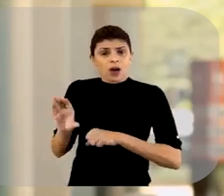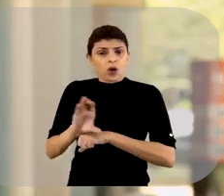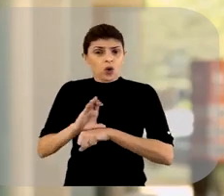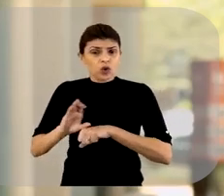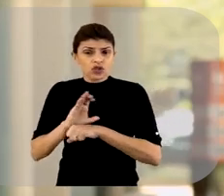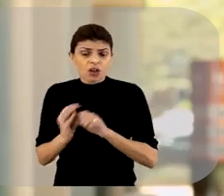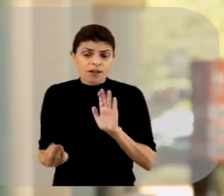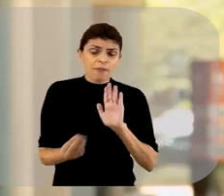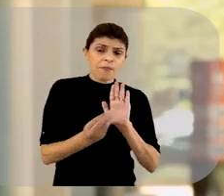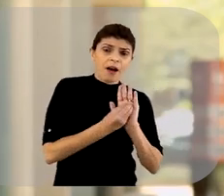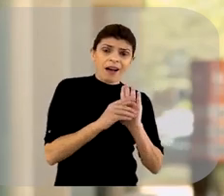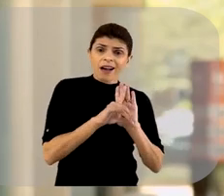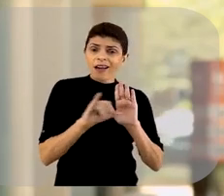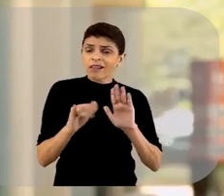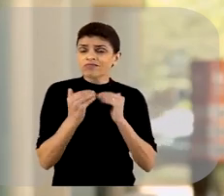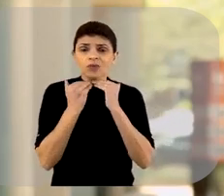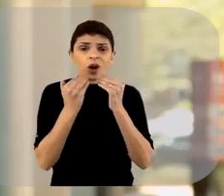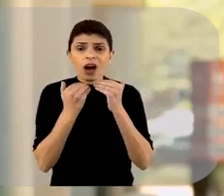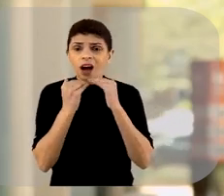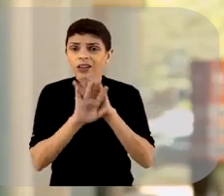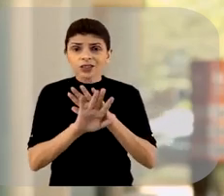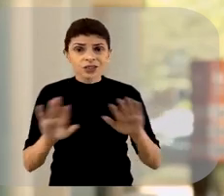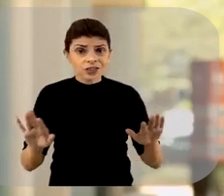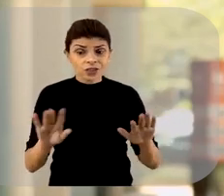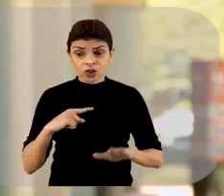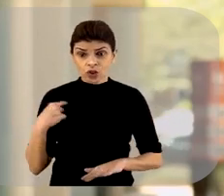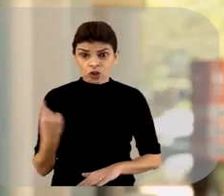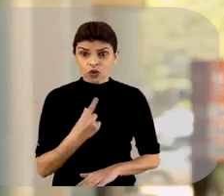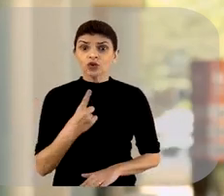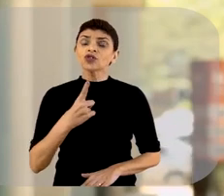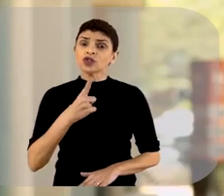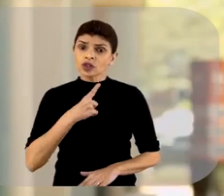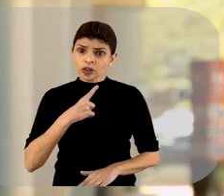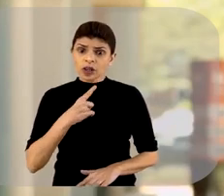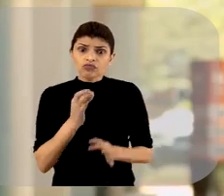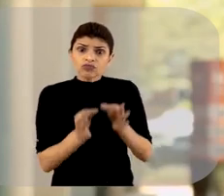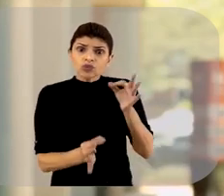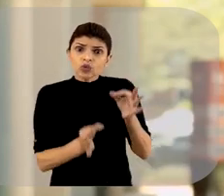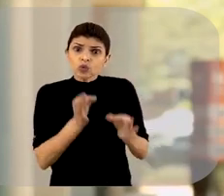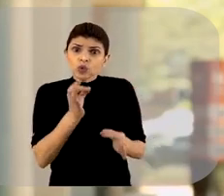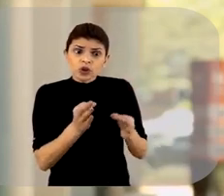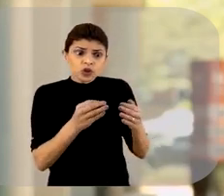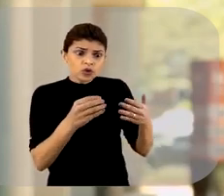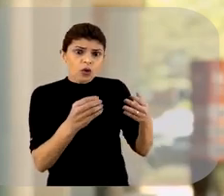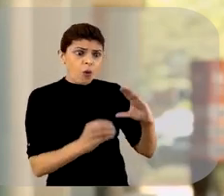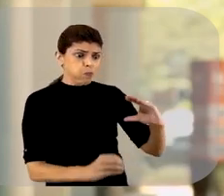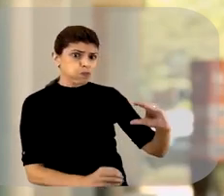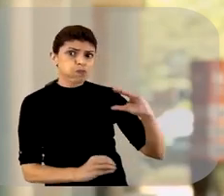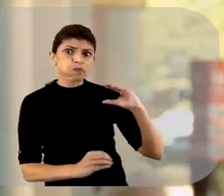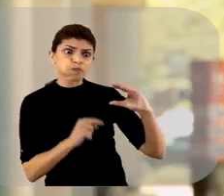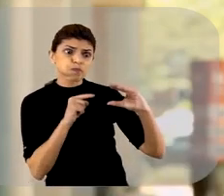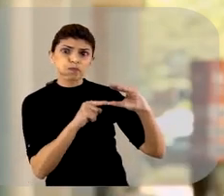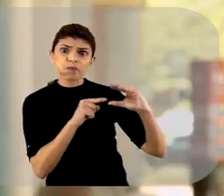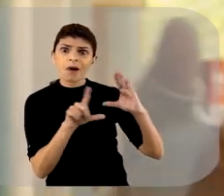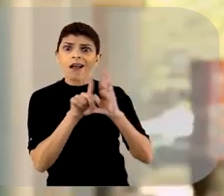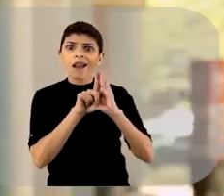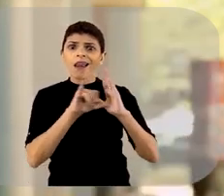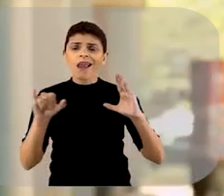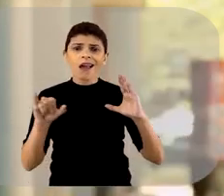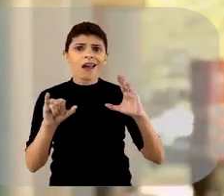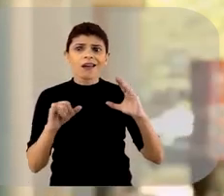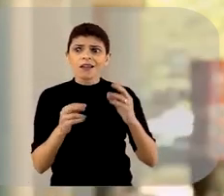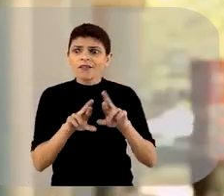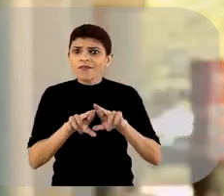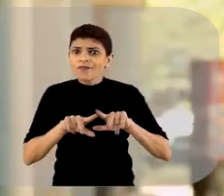lei. Quer dizer, então, nós temos um arcabouço jurídico, né, de legislação, desde leis